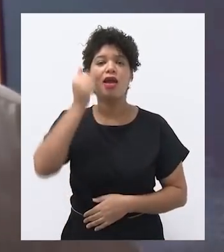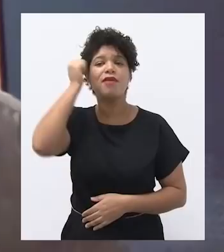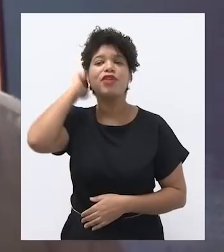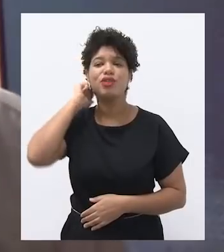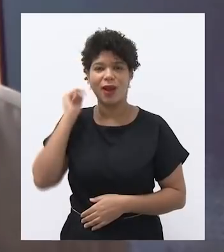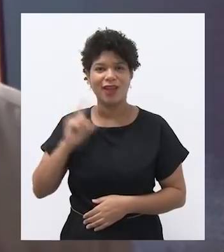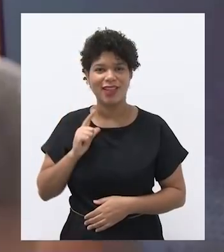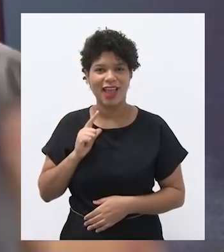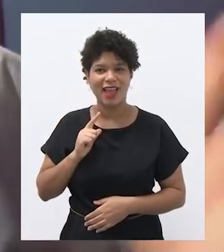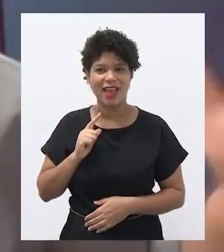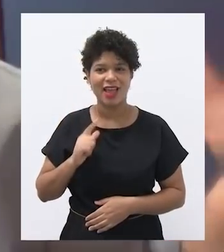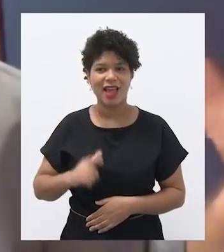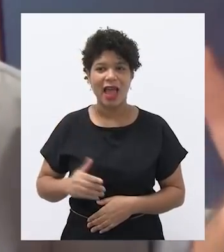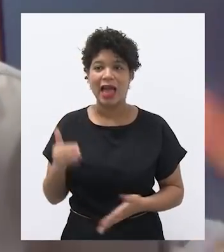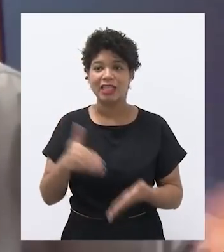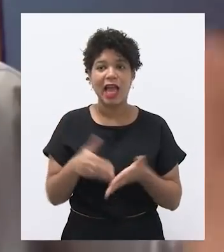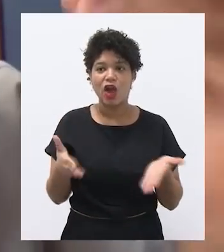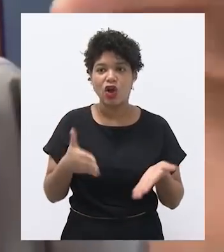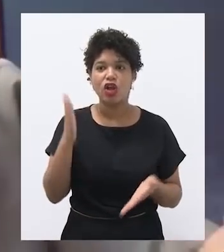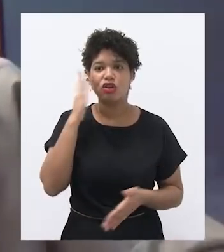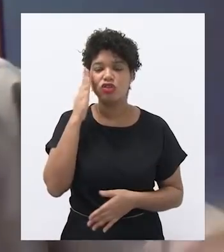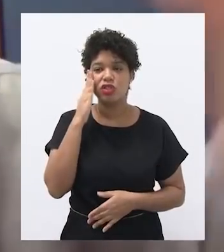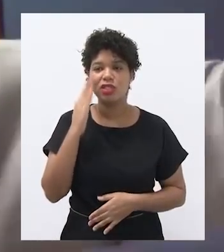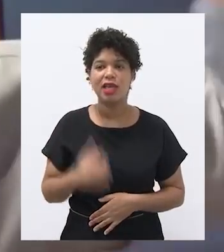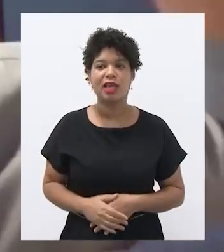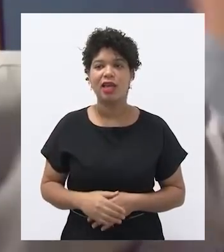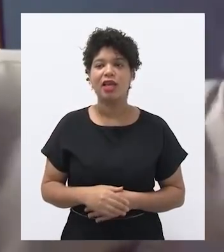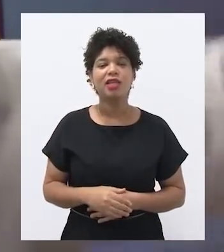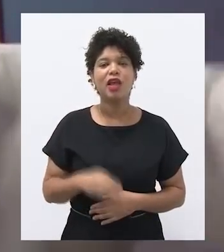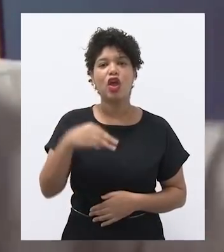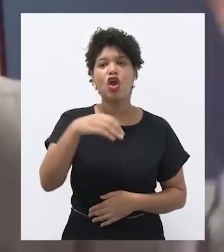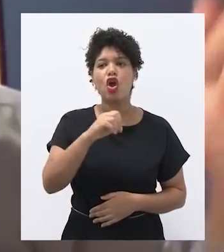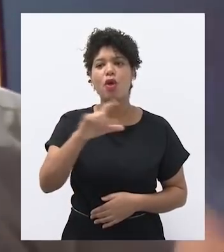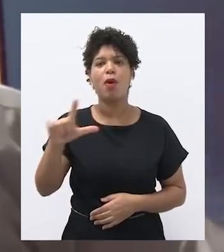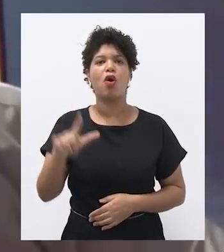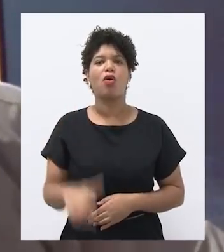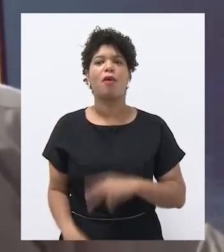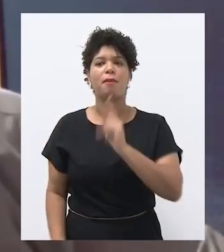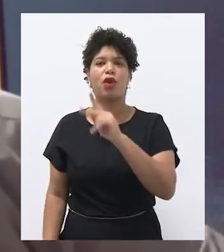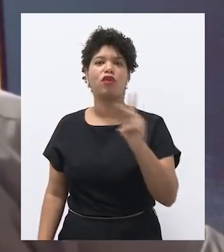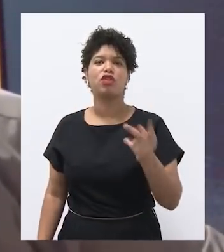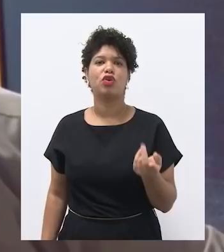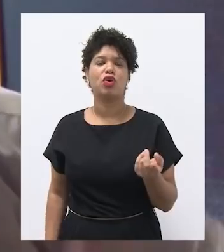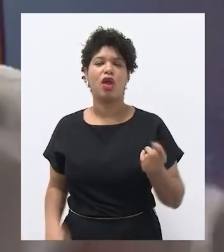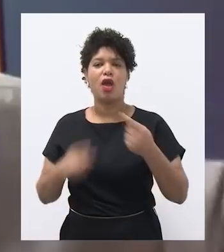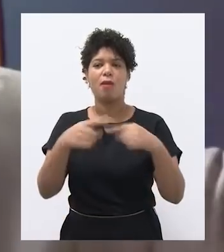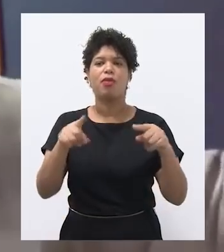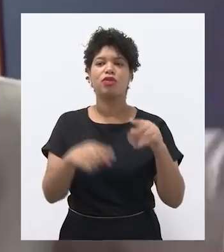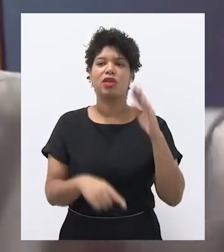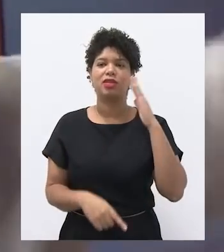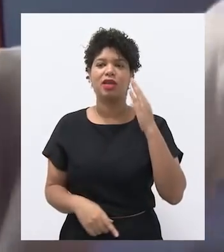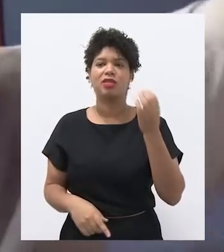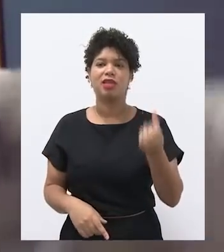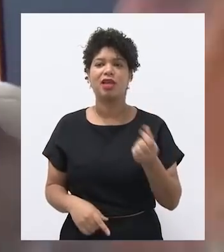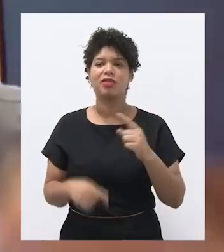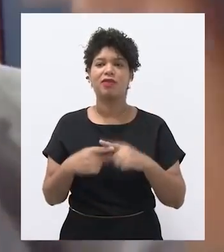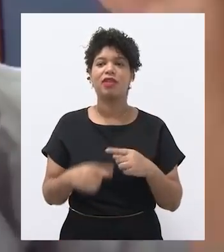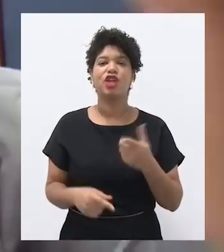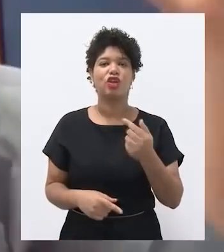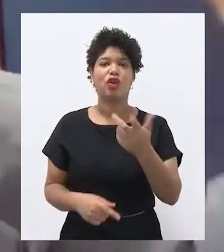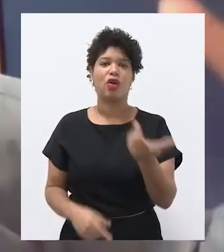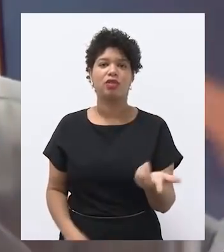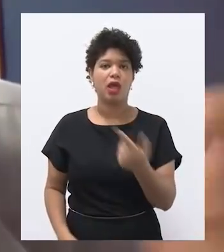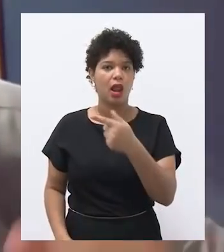tem a musiquinha? Até hoje eu sei quanto vale um mol por causa de um bendito de um professor que cantava. 6 vezes 2 é 20. E o